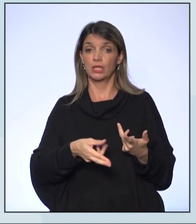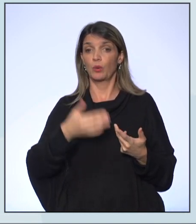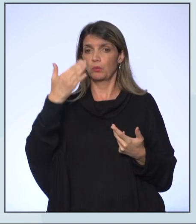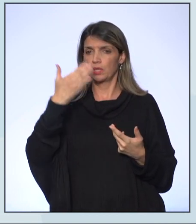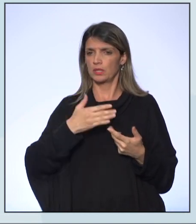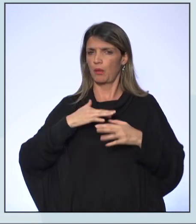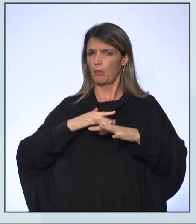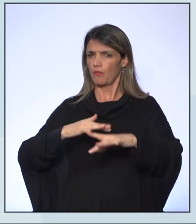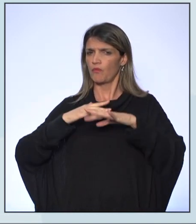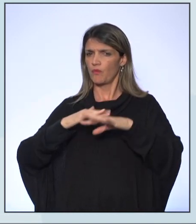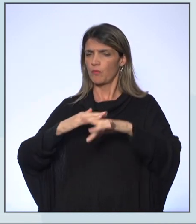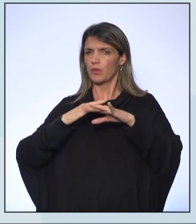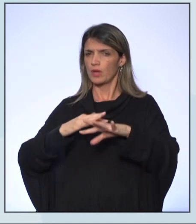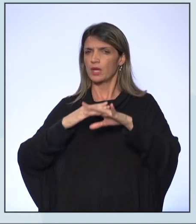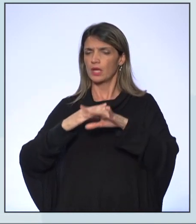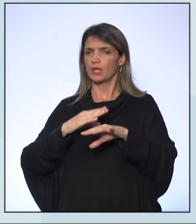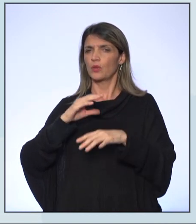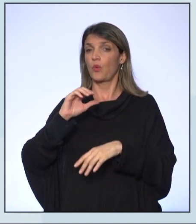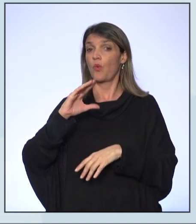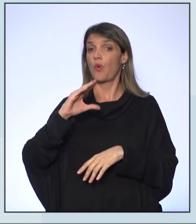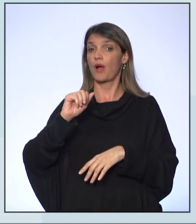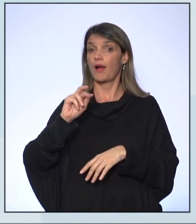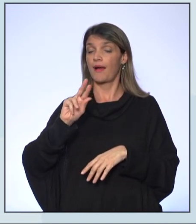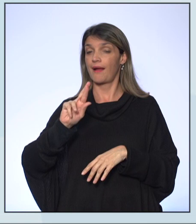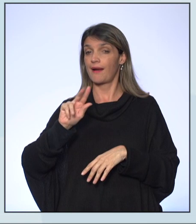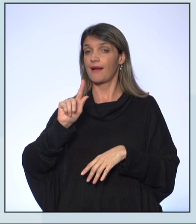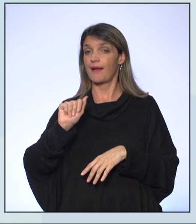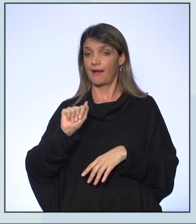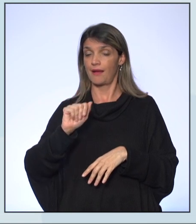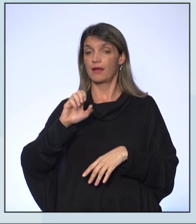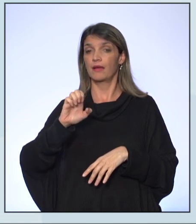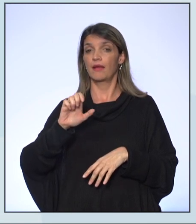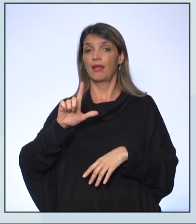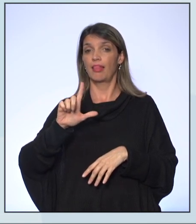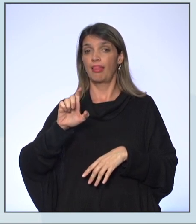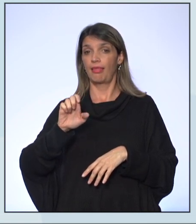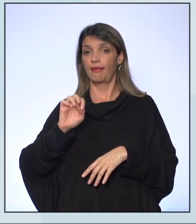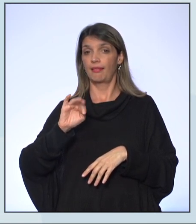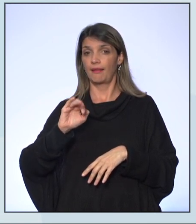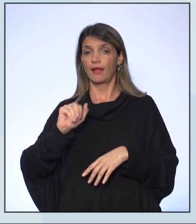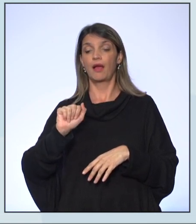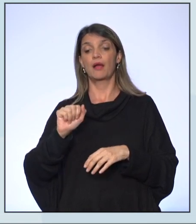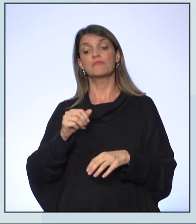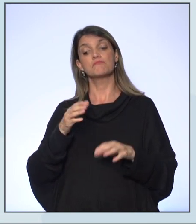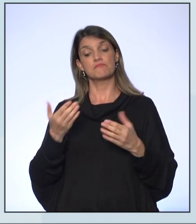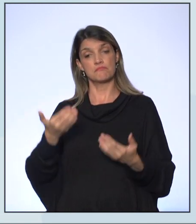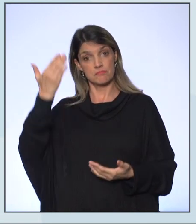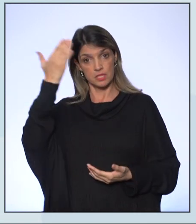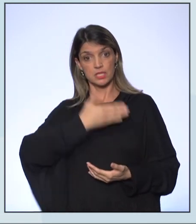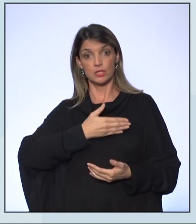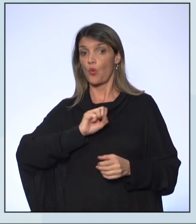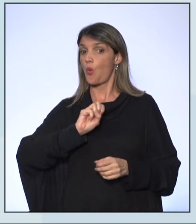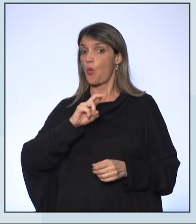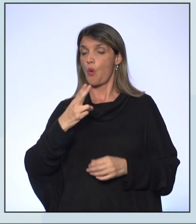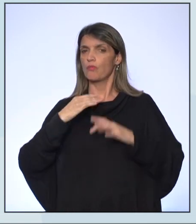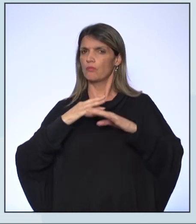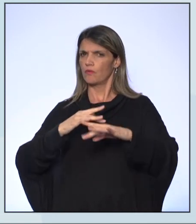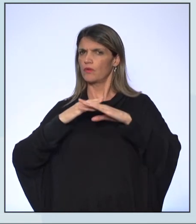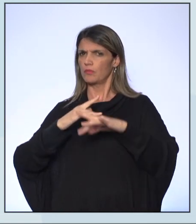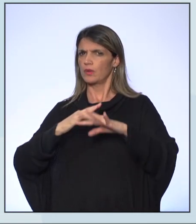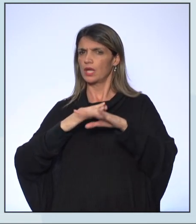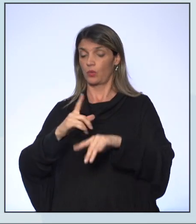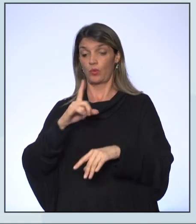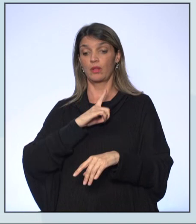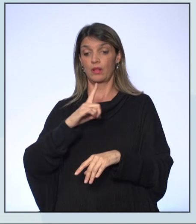movimento das cargas elétricas. Então, cargas presentes ou cargas em movimentos, tá? Porque tem a eletricidade estática e temos